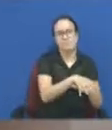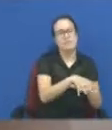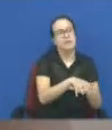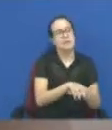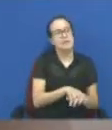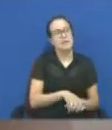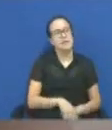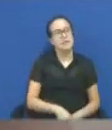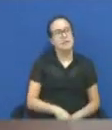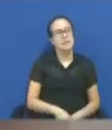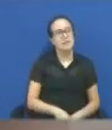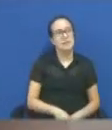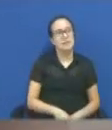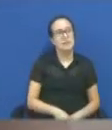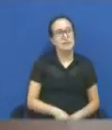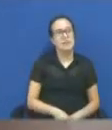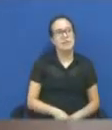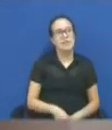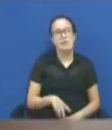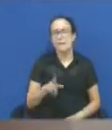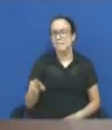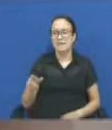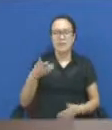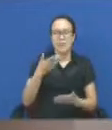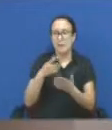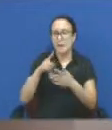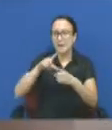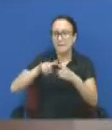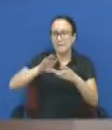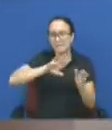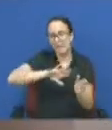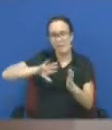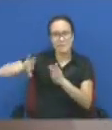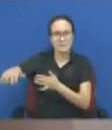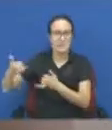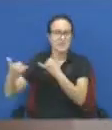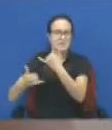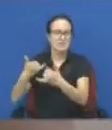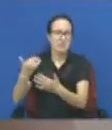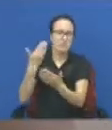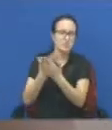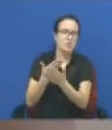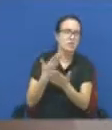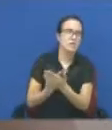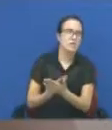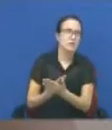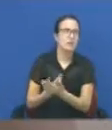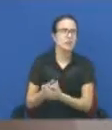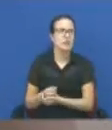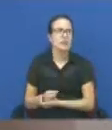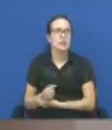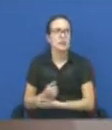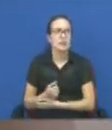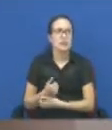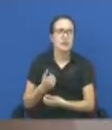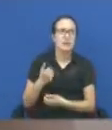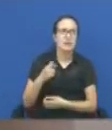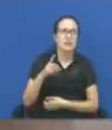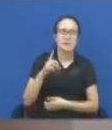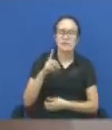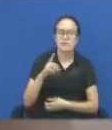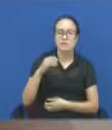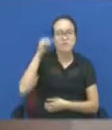trabalho. Mas não tirar da criança o direito de escola, de brincadeira,